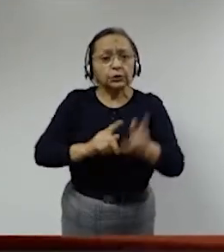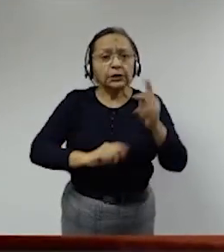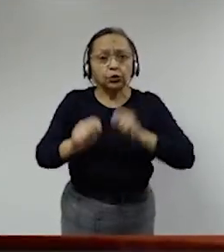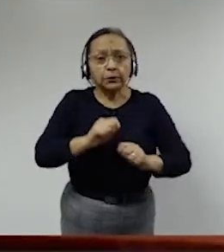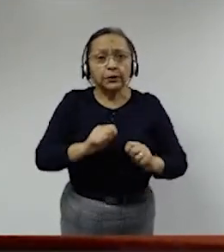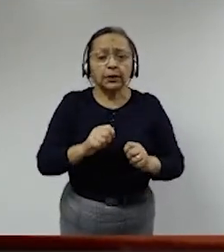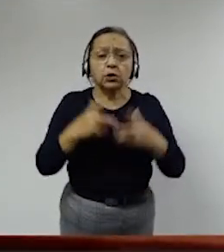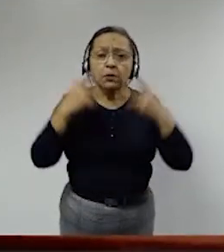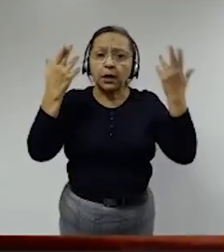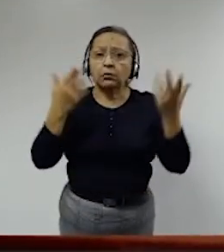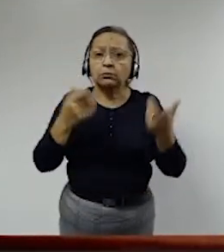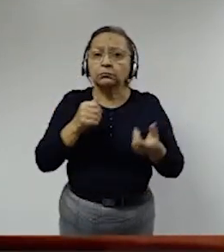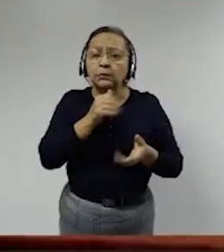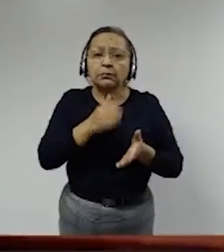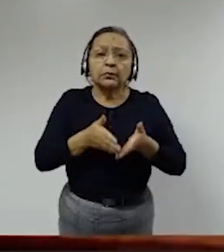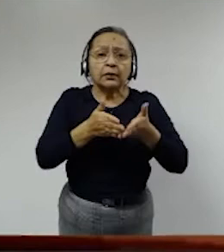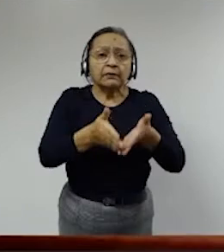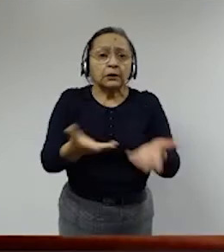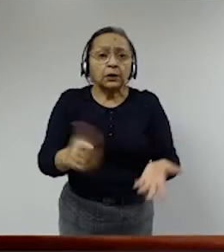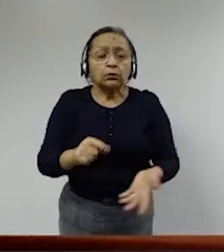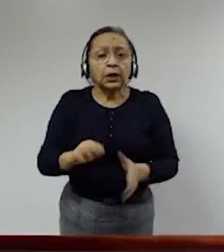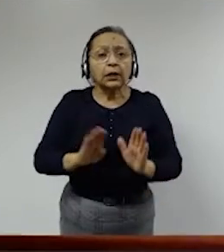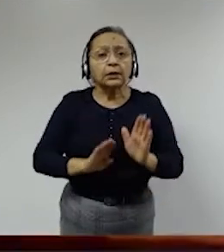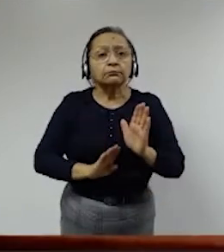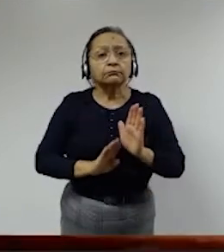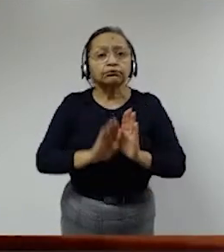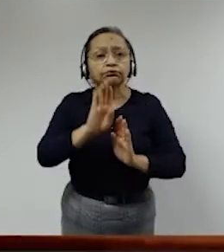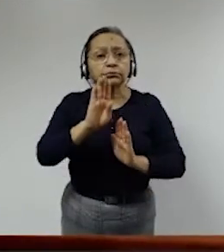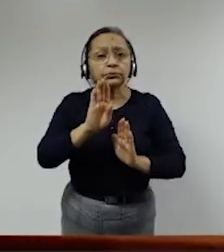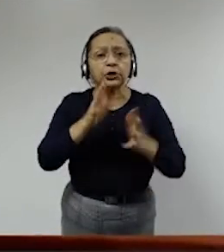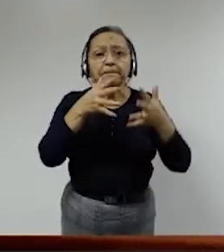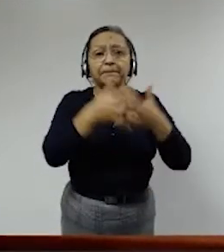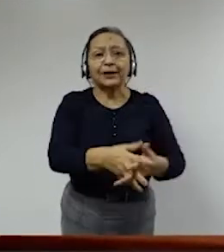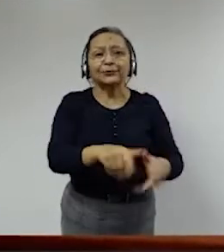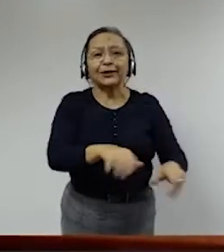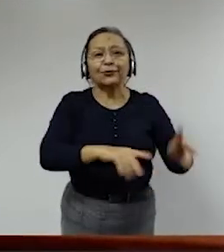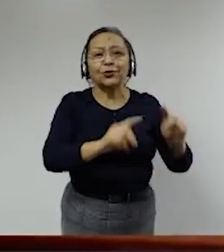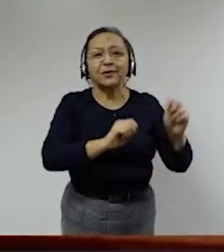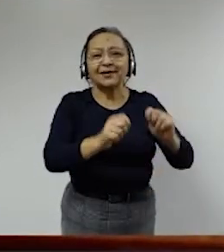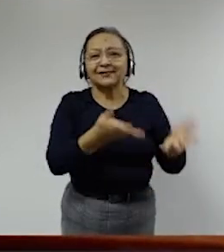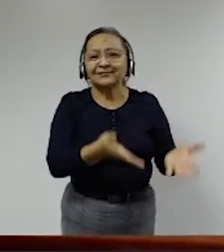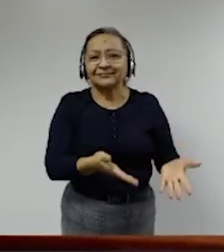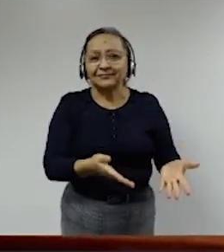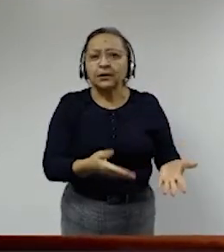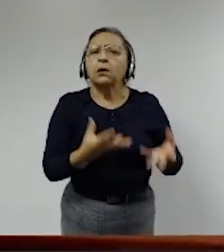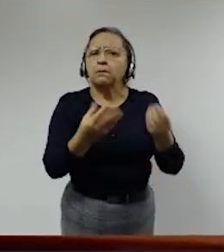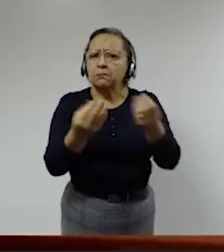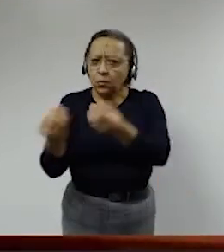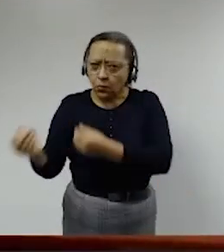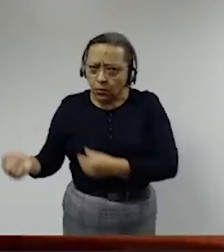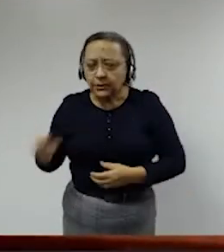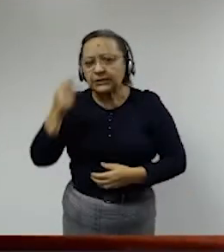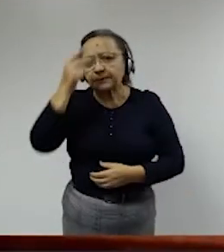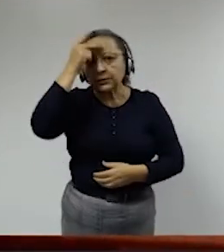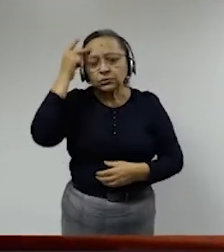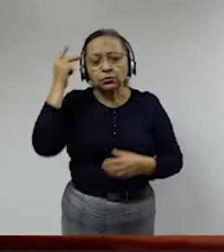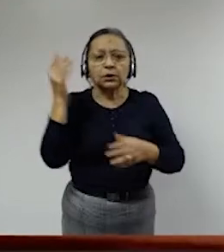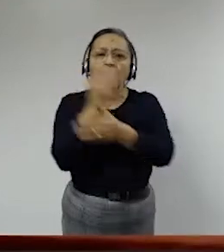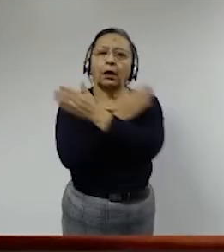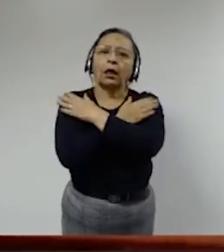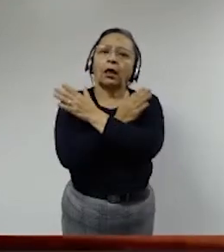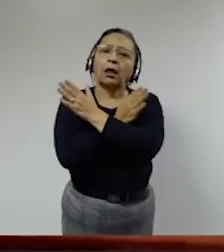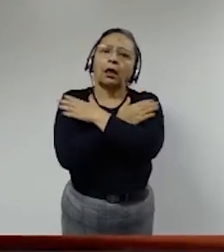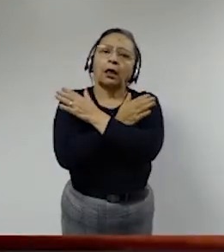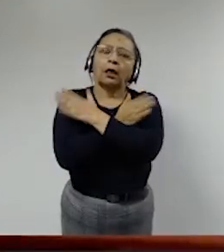navegação, enfim, que não tem esse nível de impacto na economia, né? São milhares de pessoas empregadas, milhares de